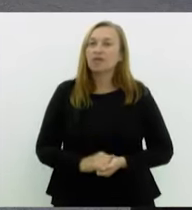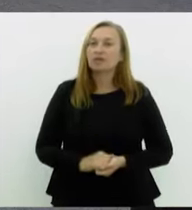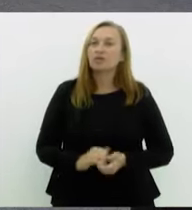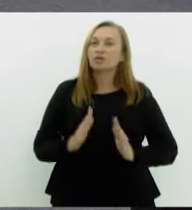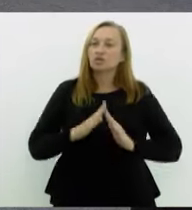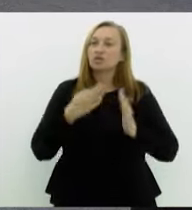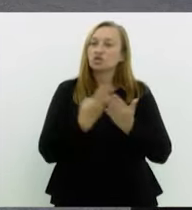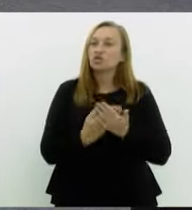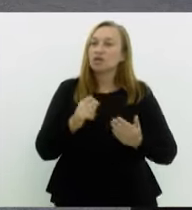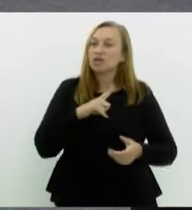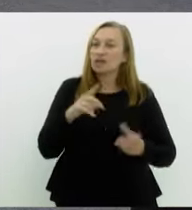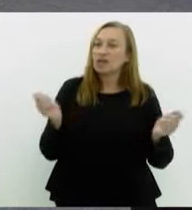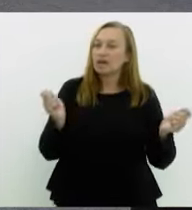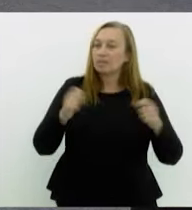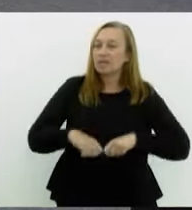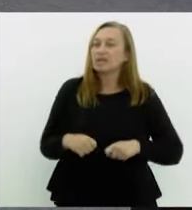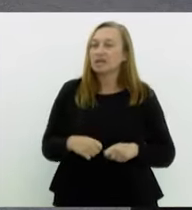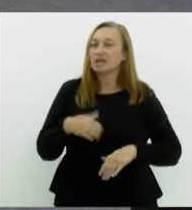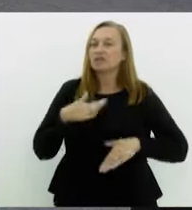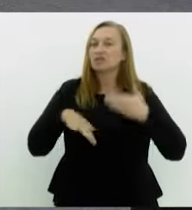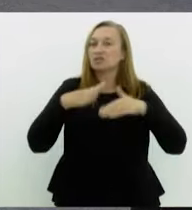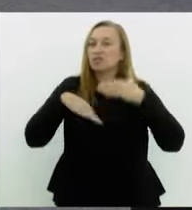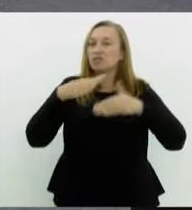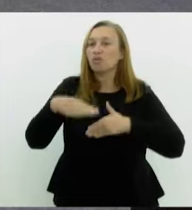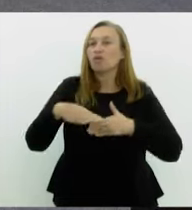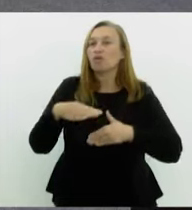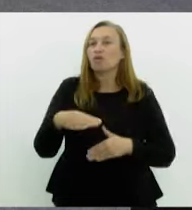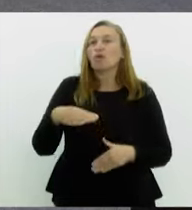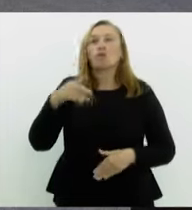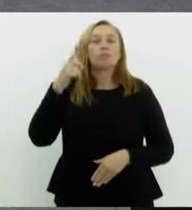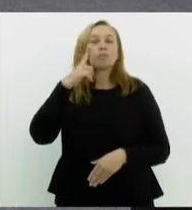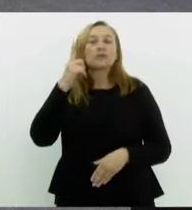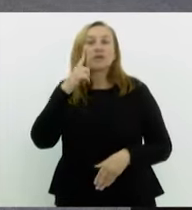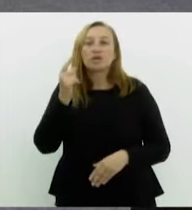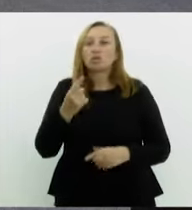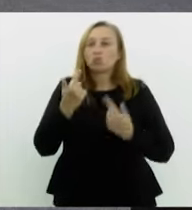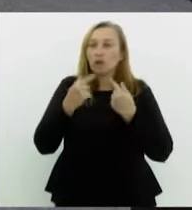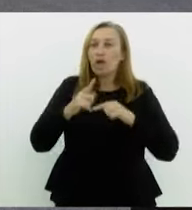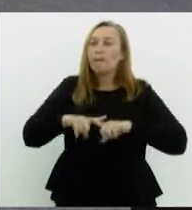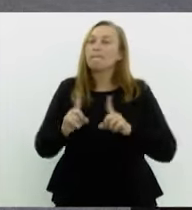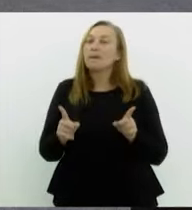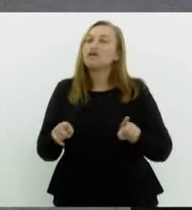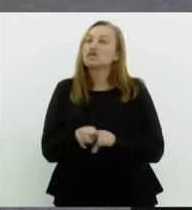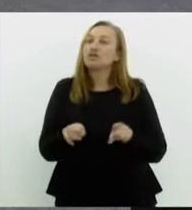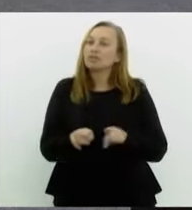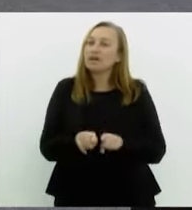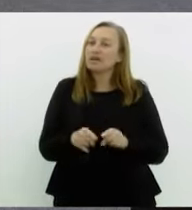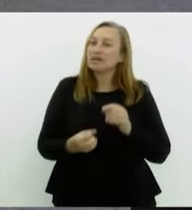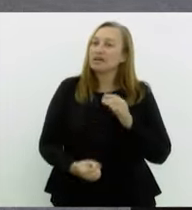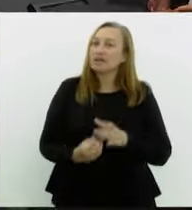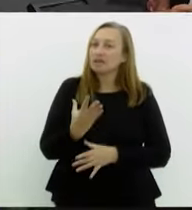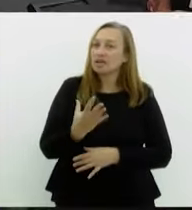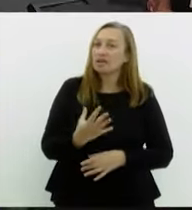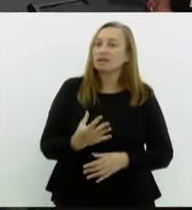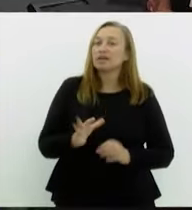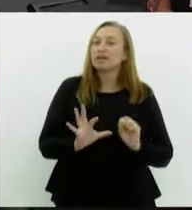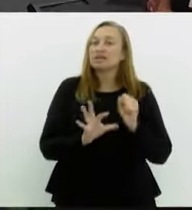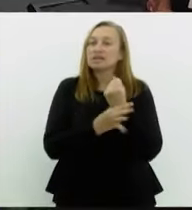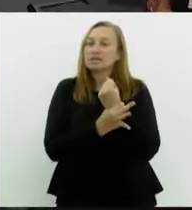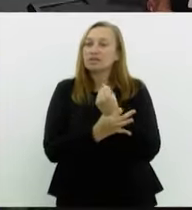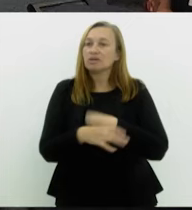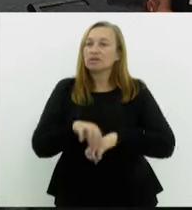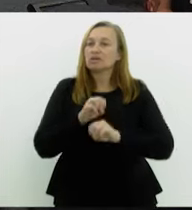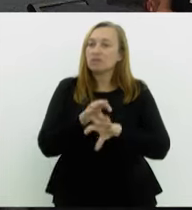que tenha a capacidade de desenvolver o pensamento crítico, mas também o criativo. Para a gente garantir o ensino